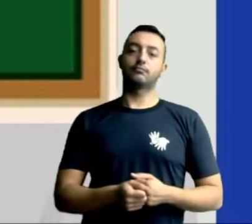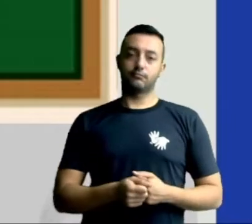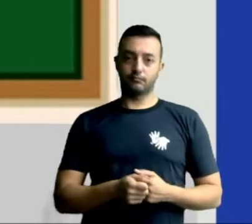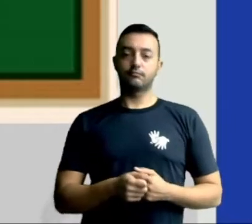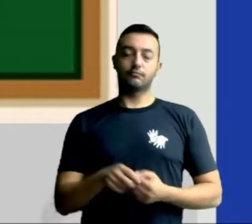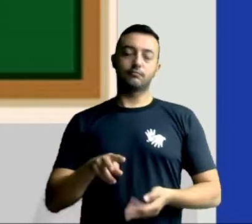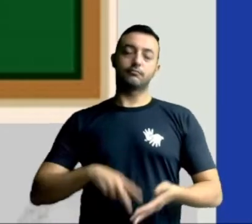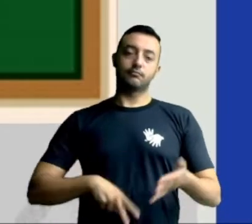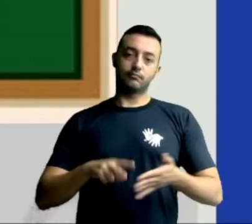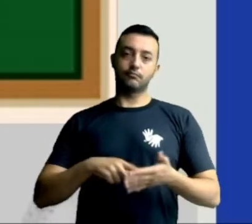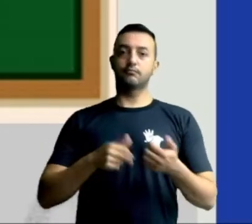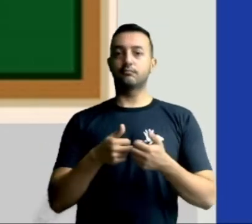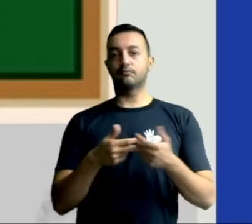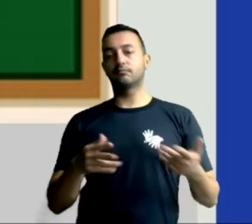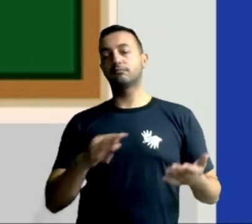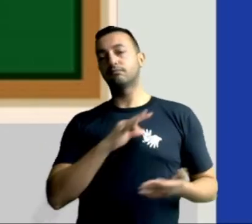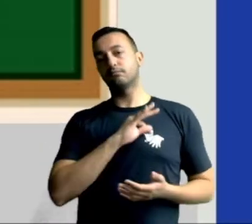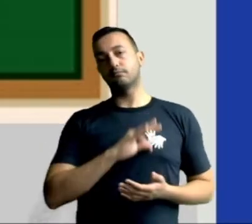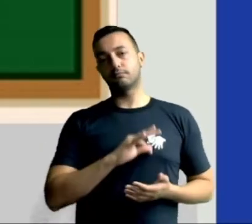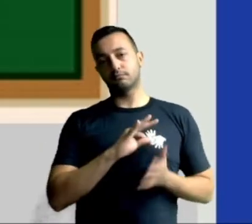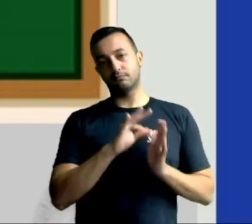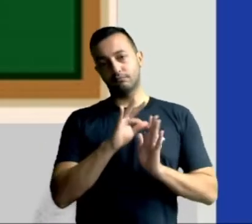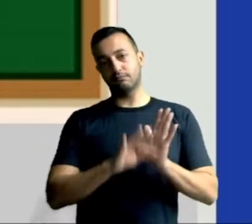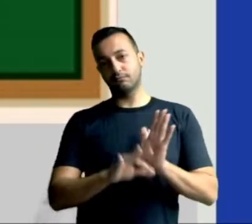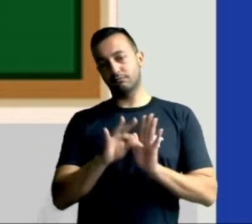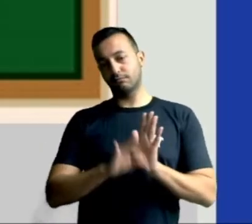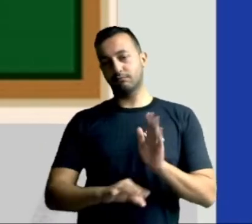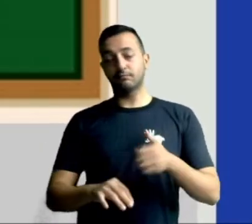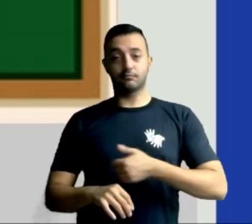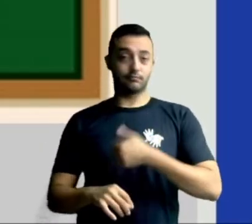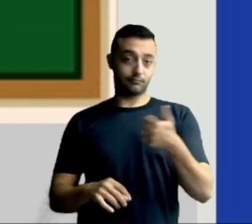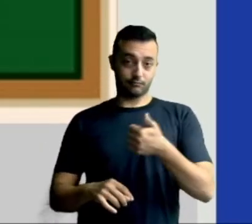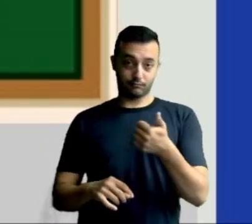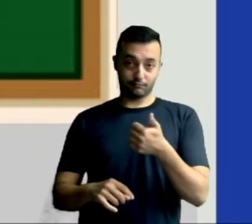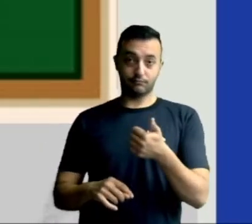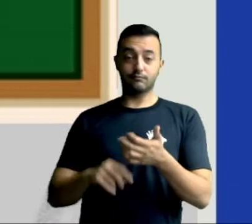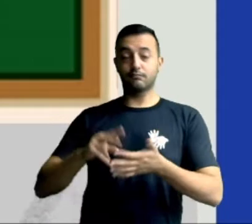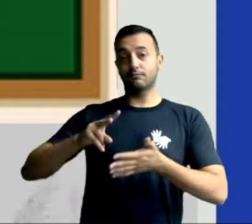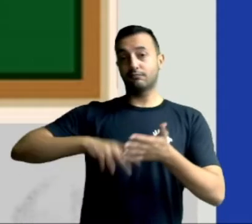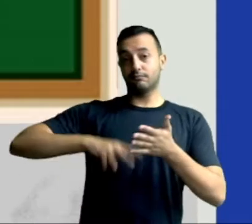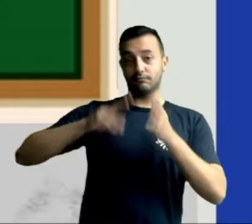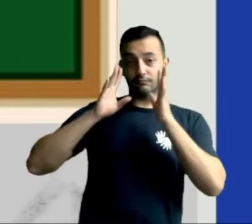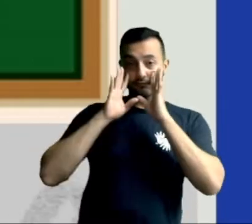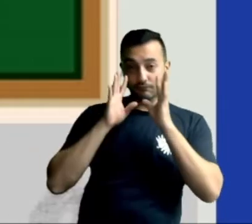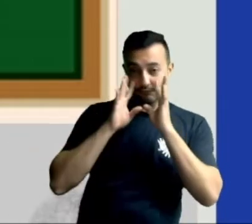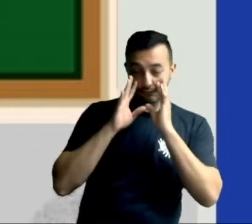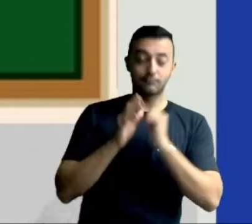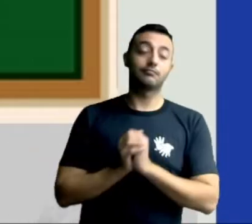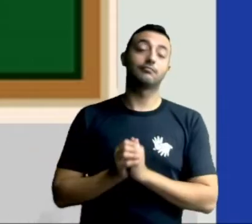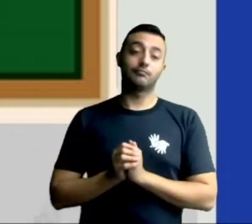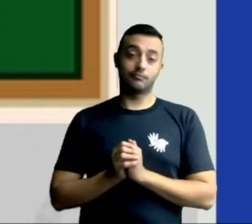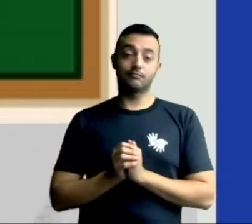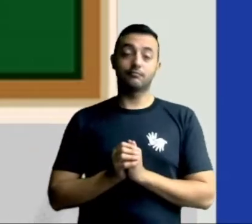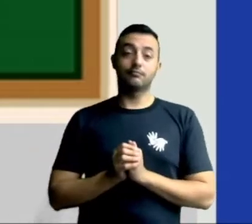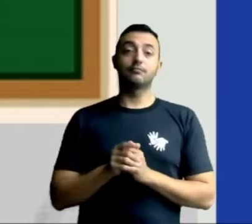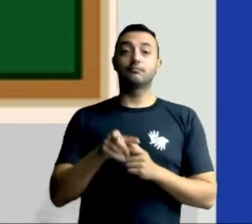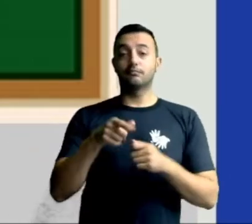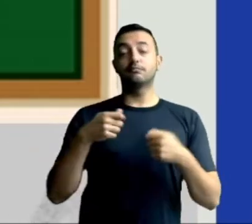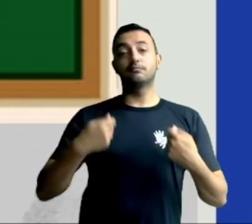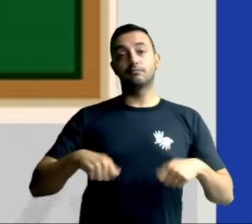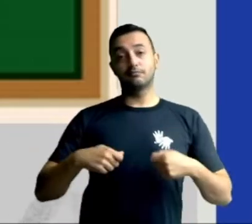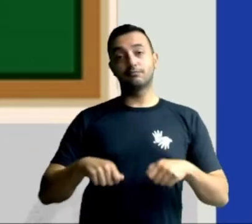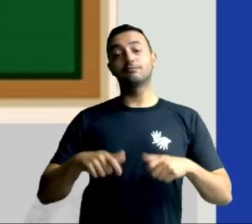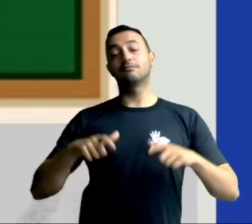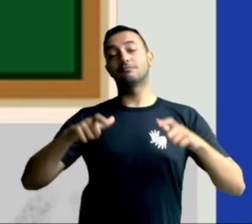leitura de determinado texto. A primeira é ler com atenção, Então, você tem que estar sempre no local em que